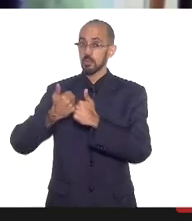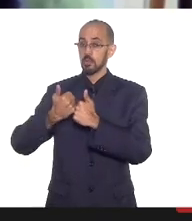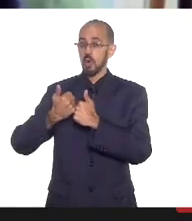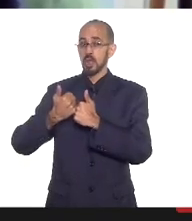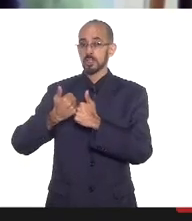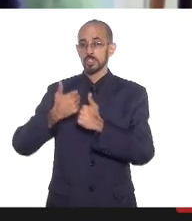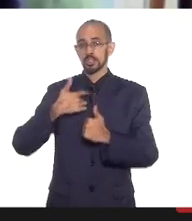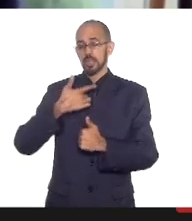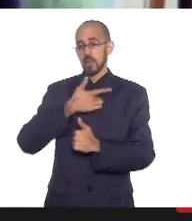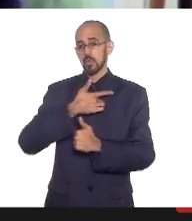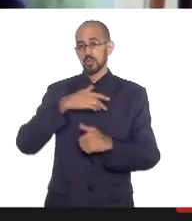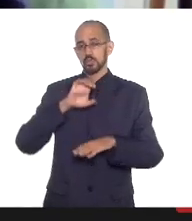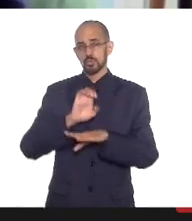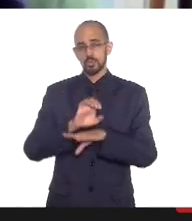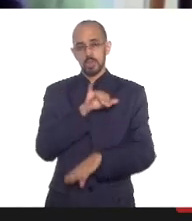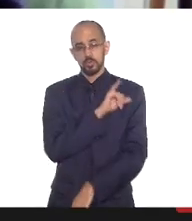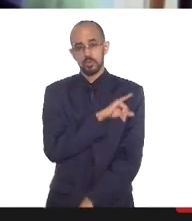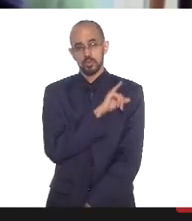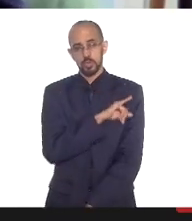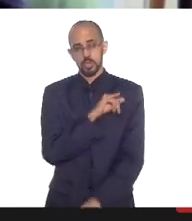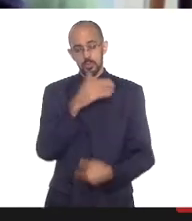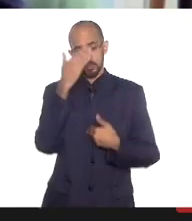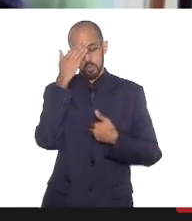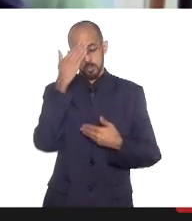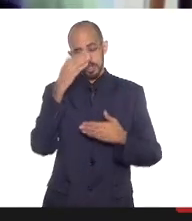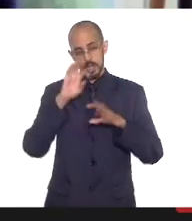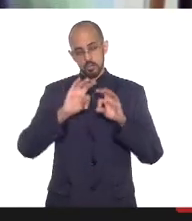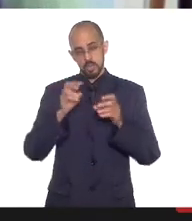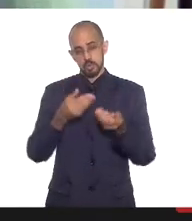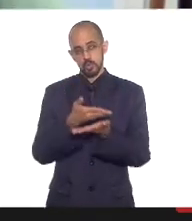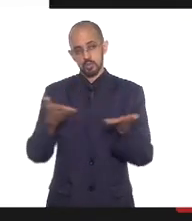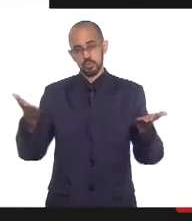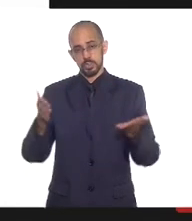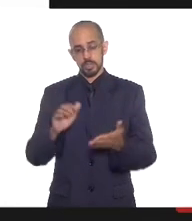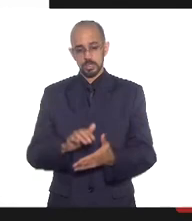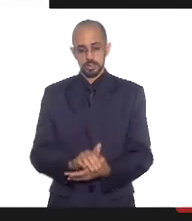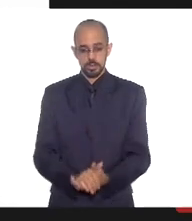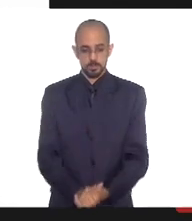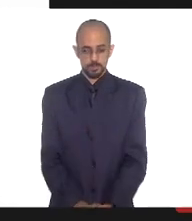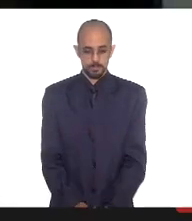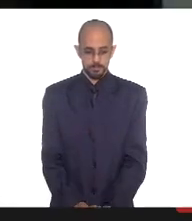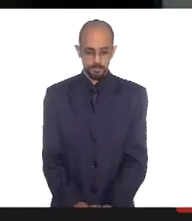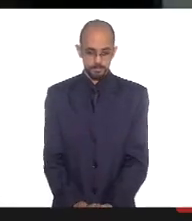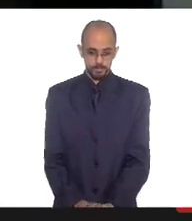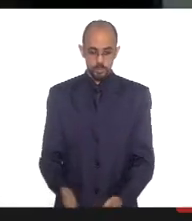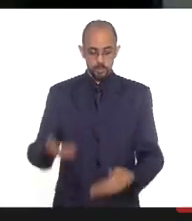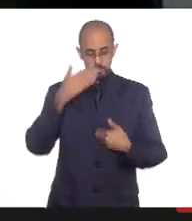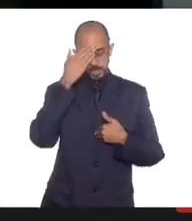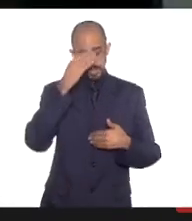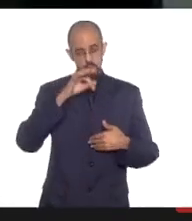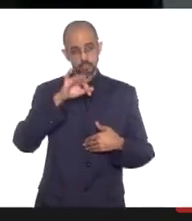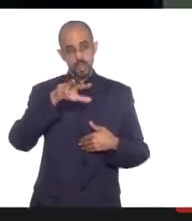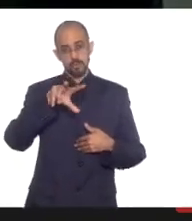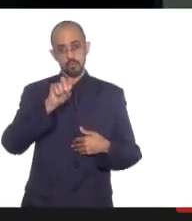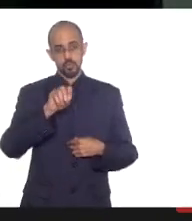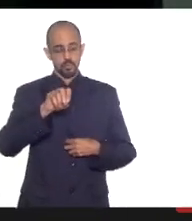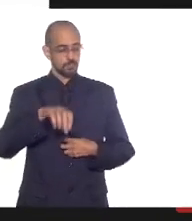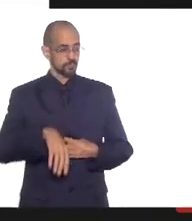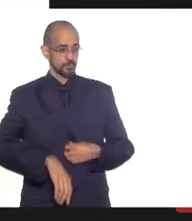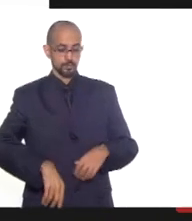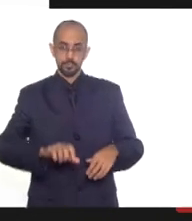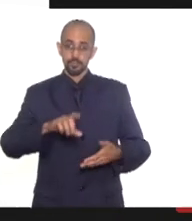saúde o nosso estado a bom dia obrigado Deputado abaixo Obrigada Dr Flávio Dra Deise por